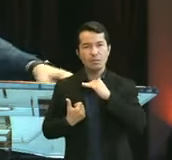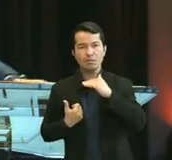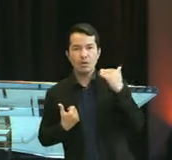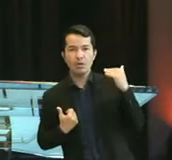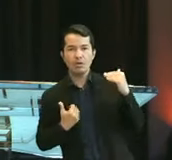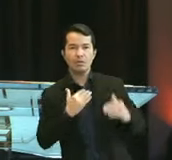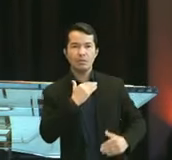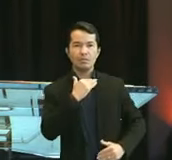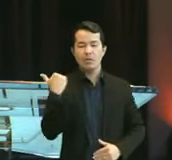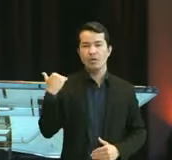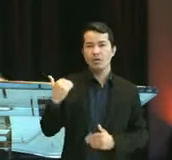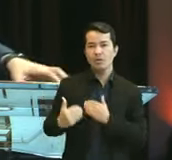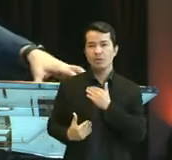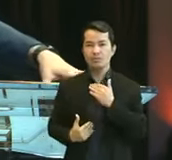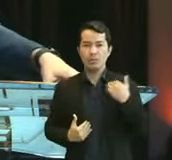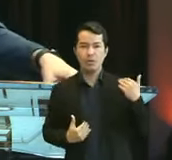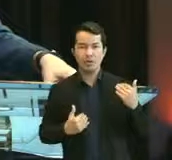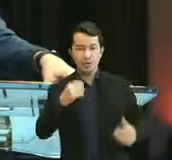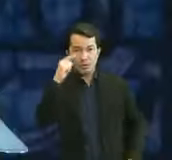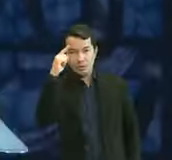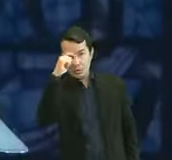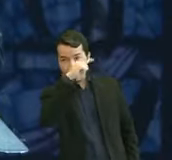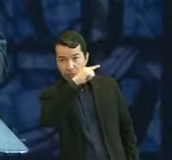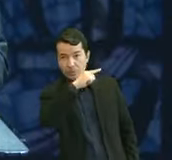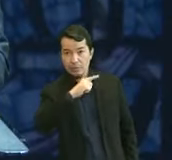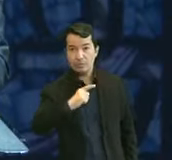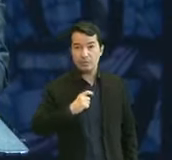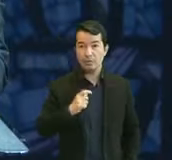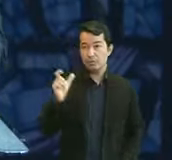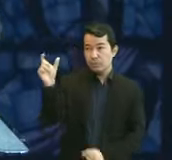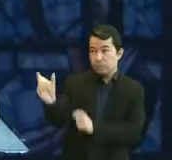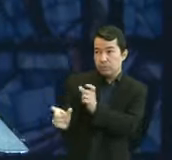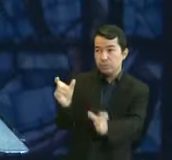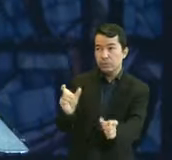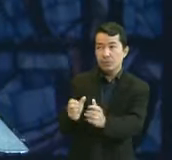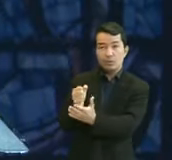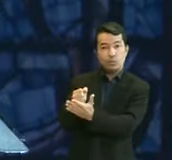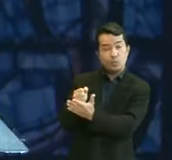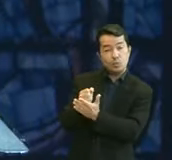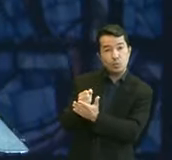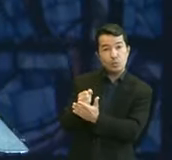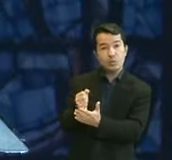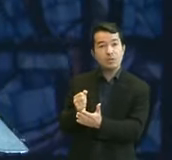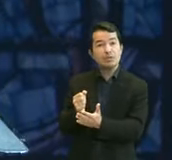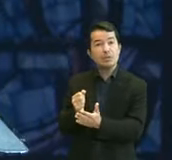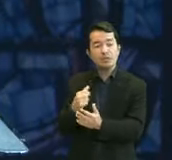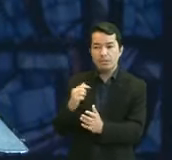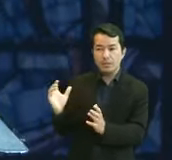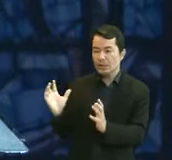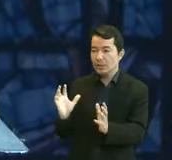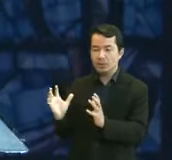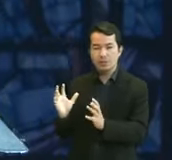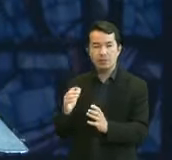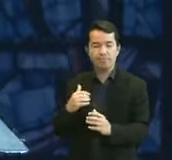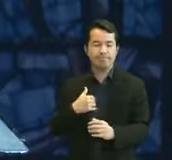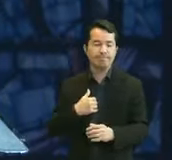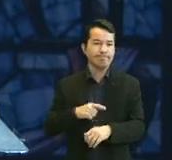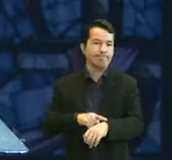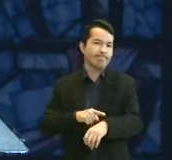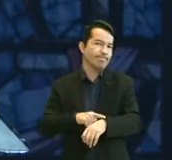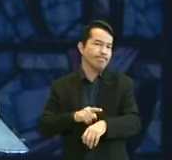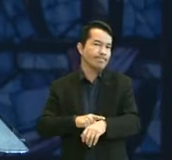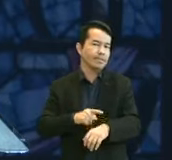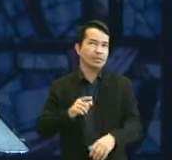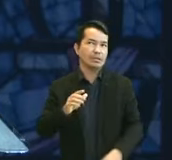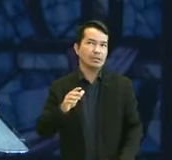passando dificuldades, era alguém que estava pedindo socorro. E eu lembro que lá pelas tantas da manhã eu não queria mais atender o